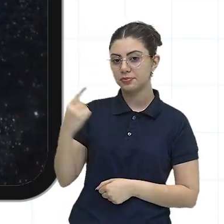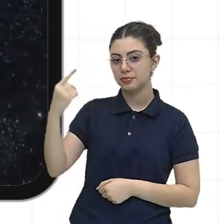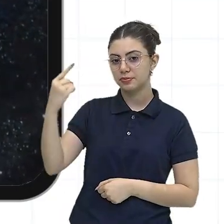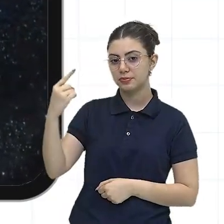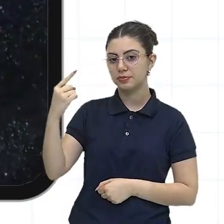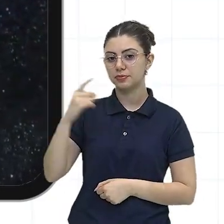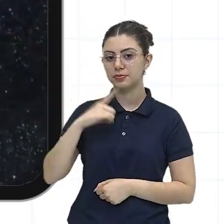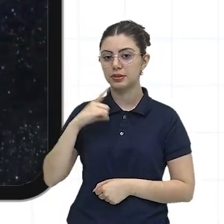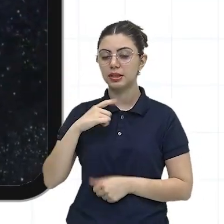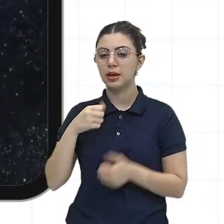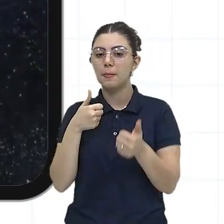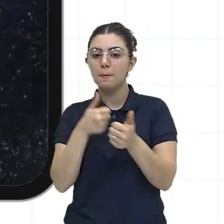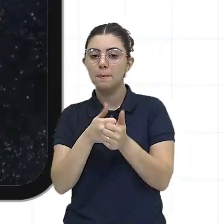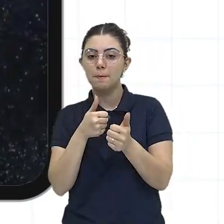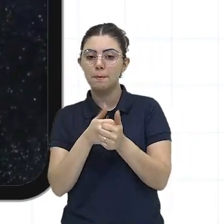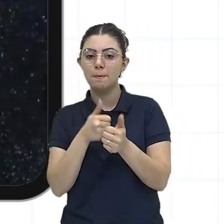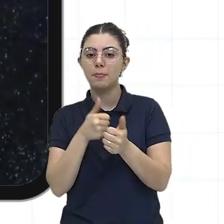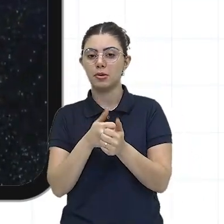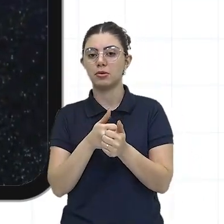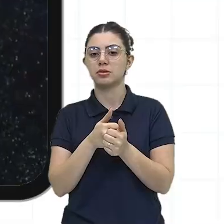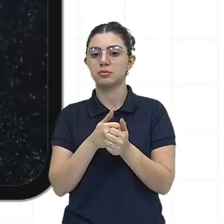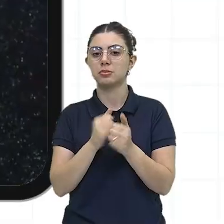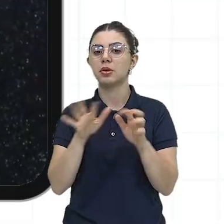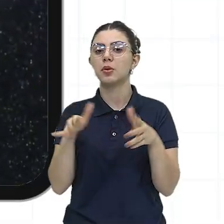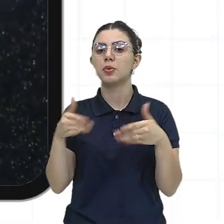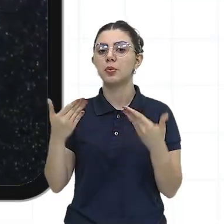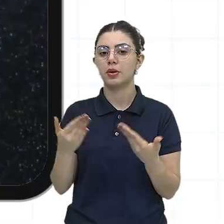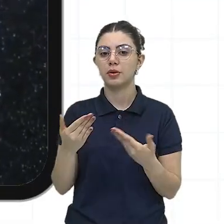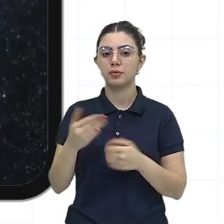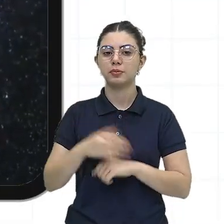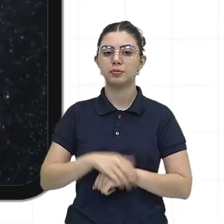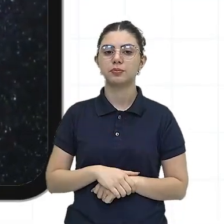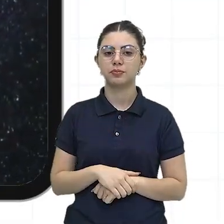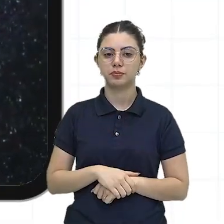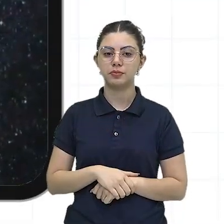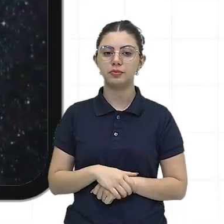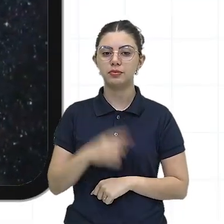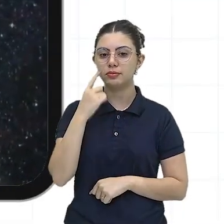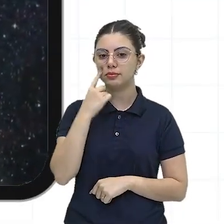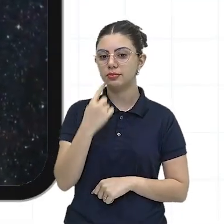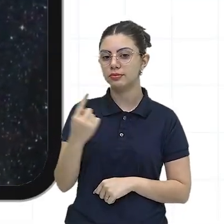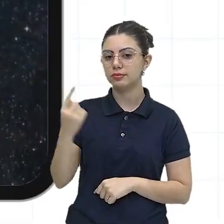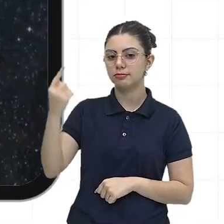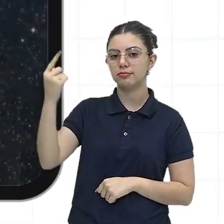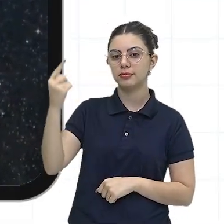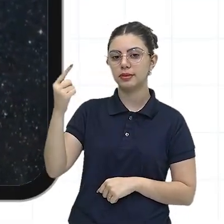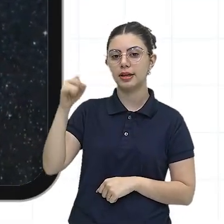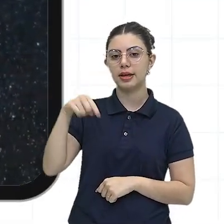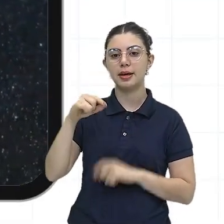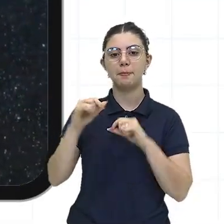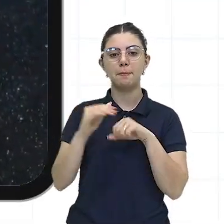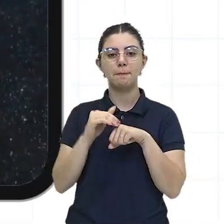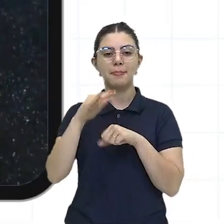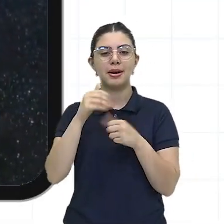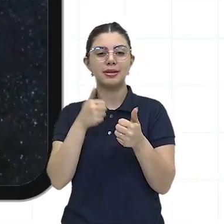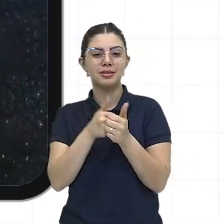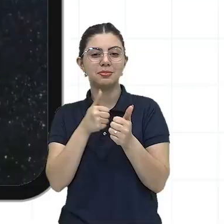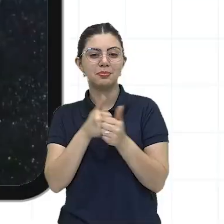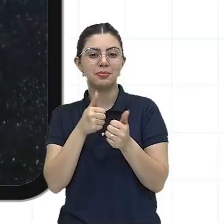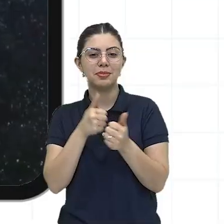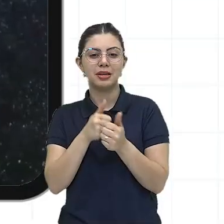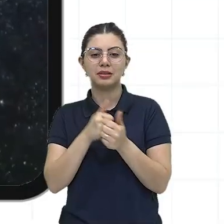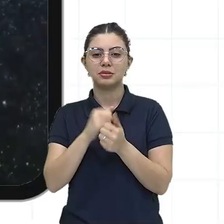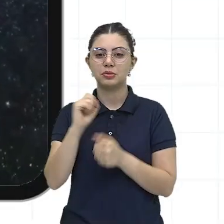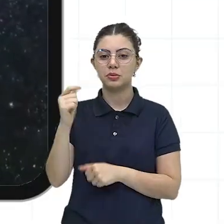a estrela Próxima Centauri é a estrela mais próxima do Sol. Nós temos também